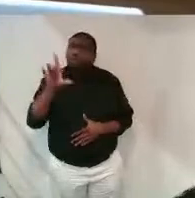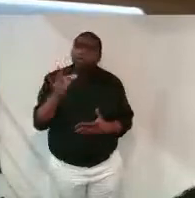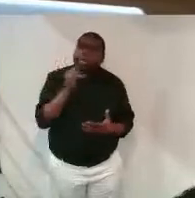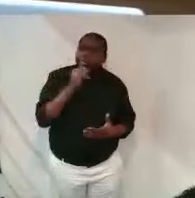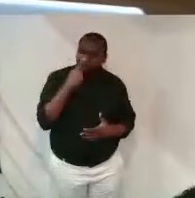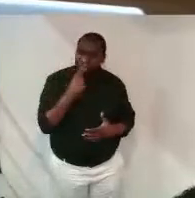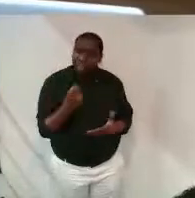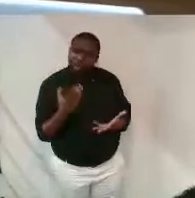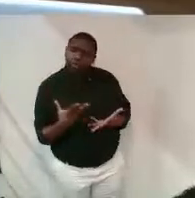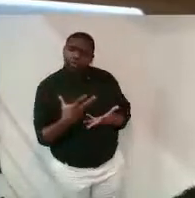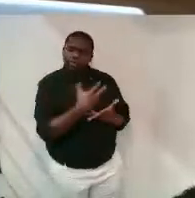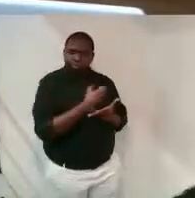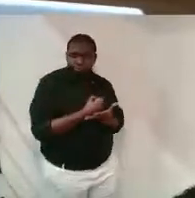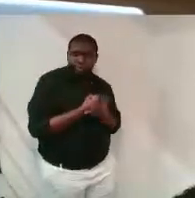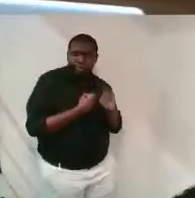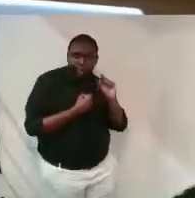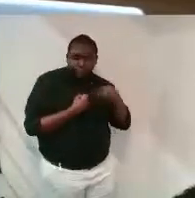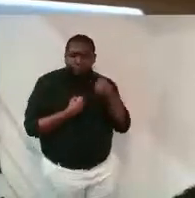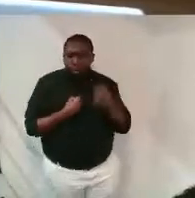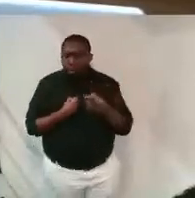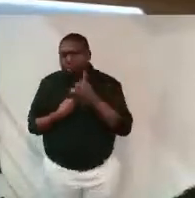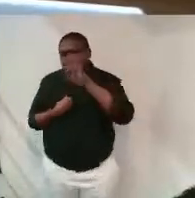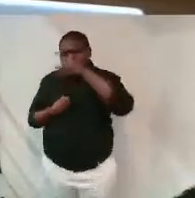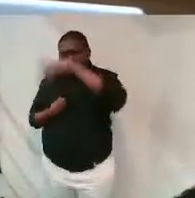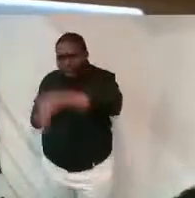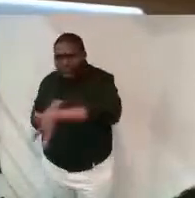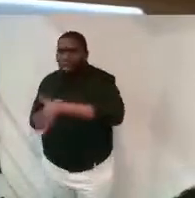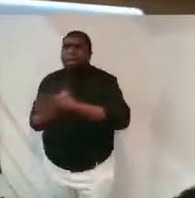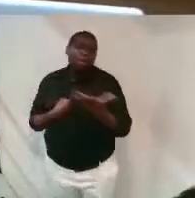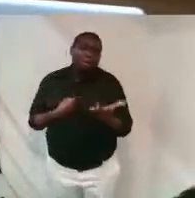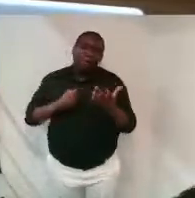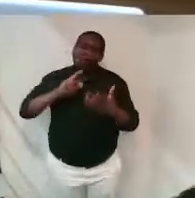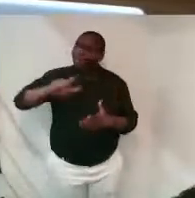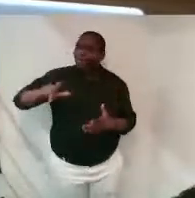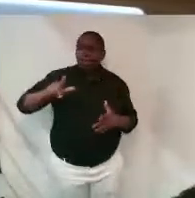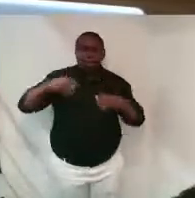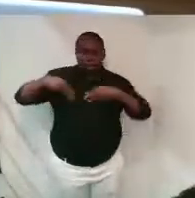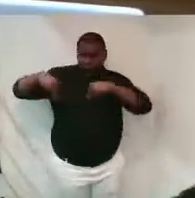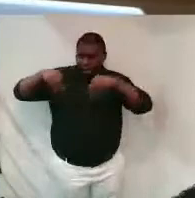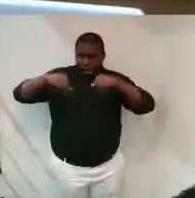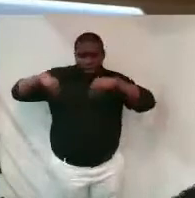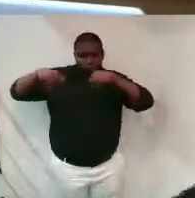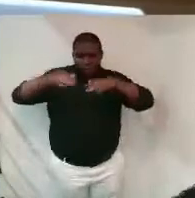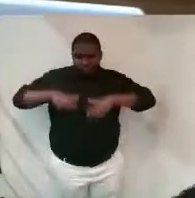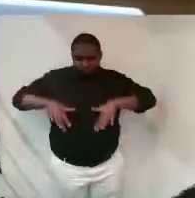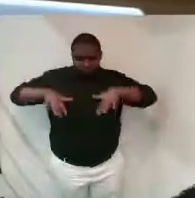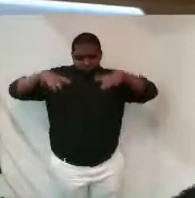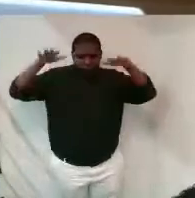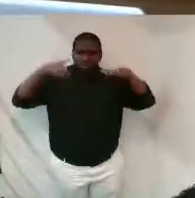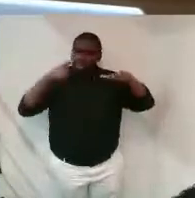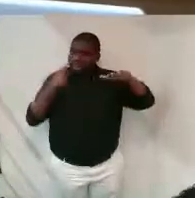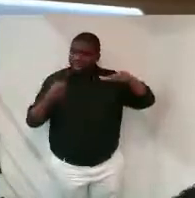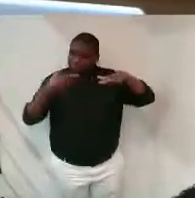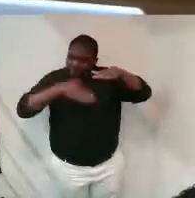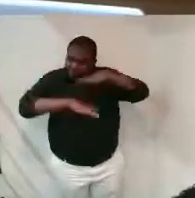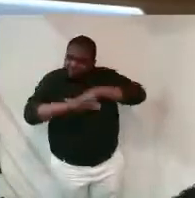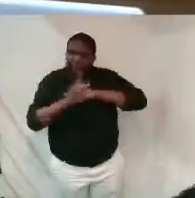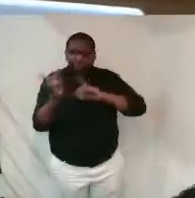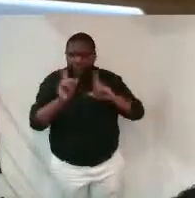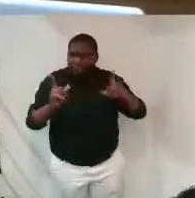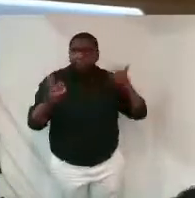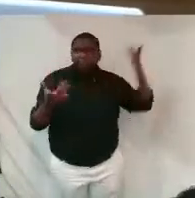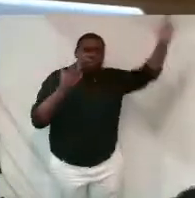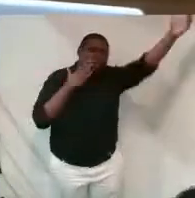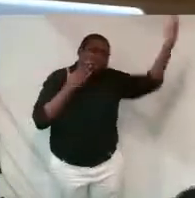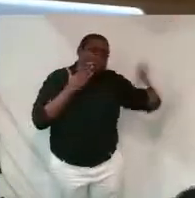e depositar em algum lugar. Aterro sanitário não é a solução. Nós temos que pensar e ver, eu costumo dizer que a